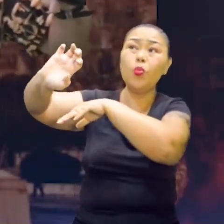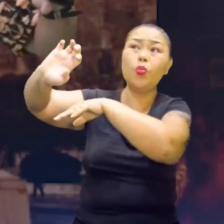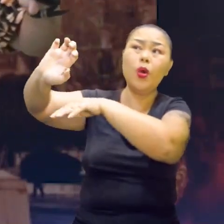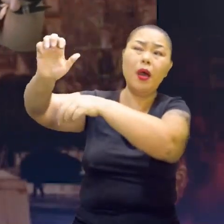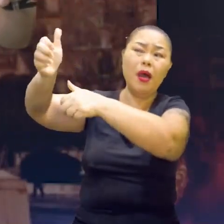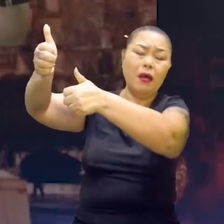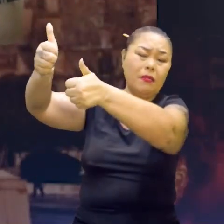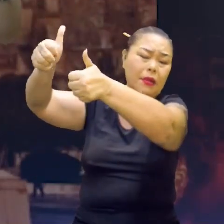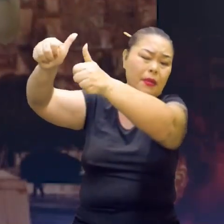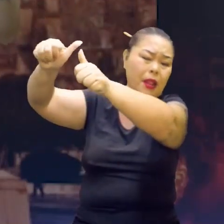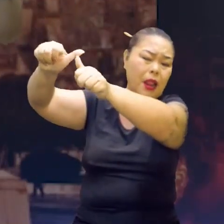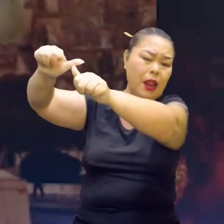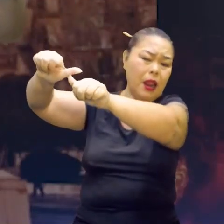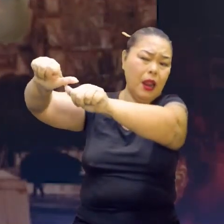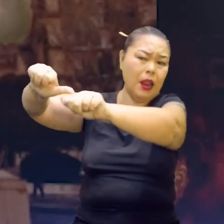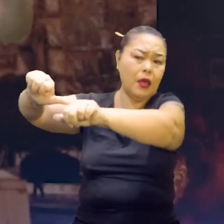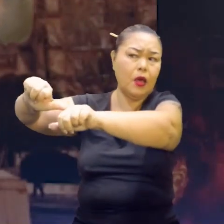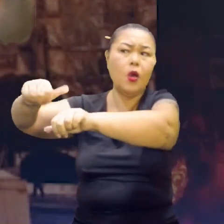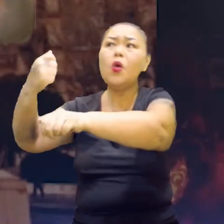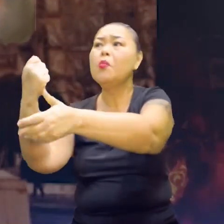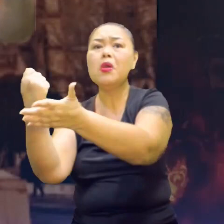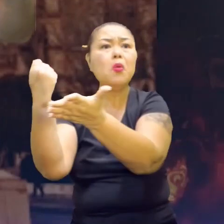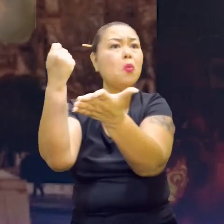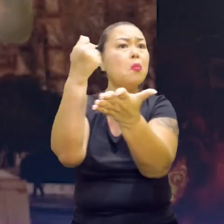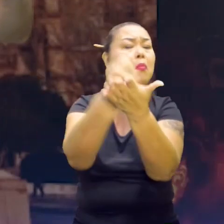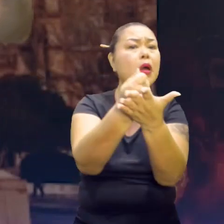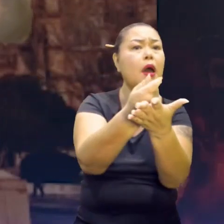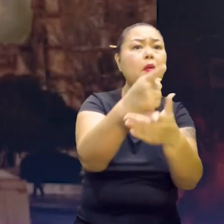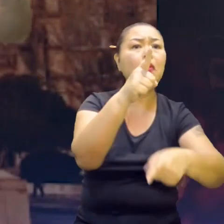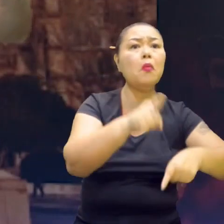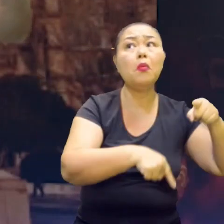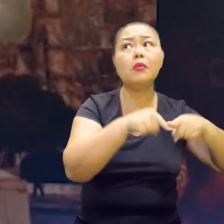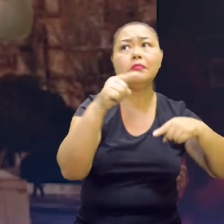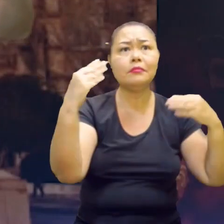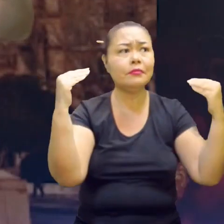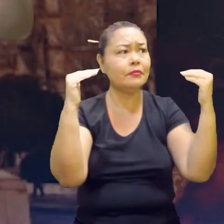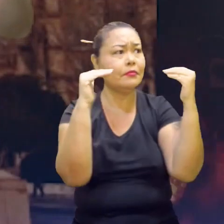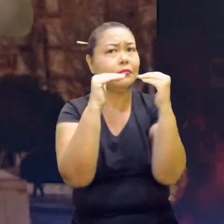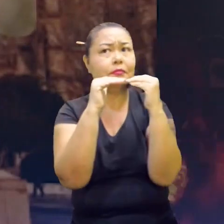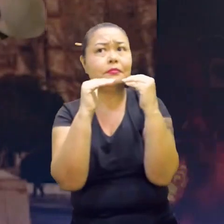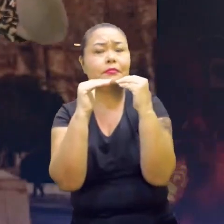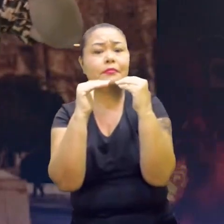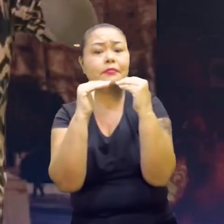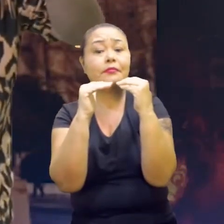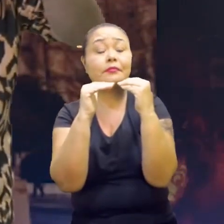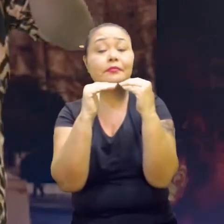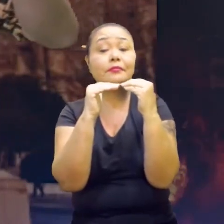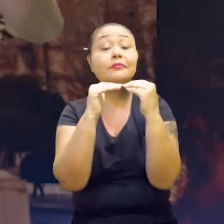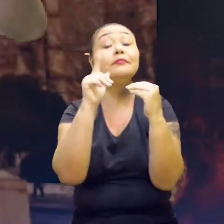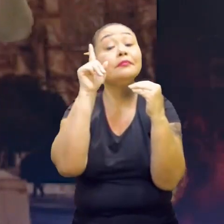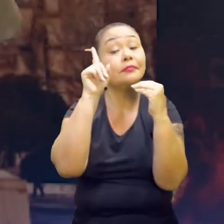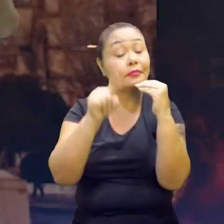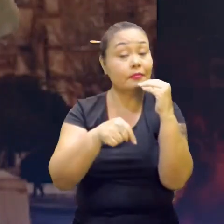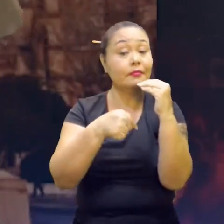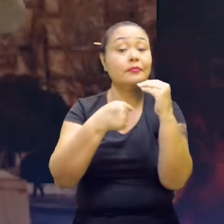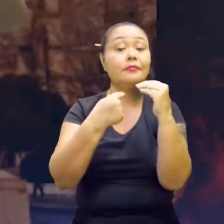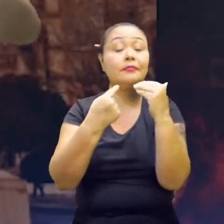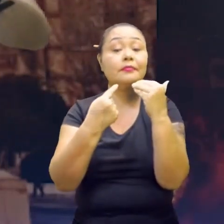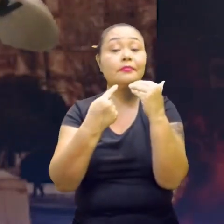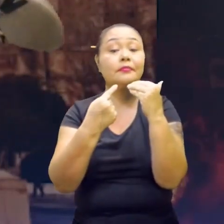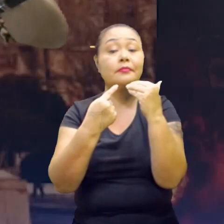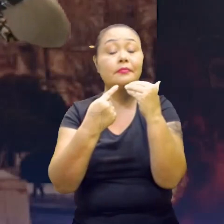iriam comprar produto americano? A conta não fecha. O único jeito, então, é entrar